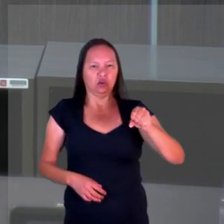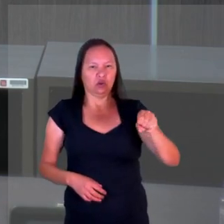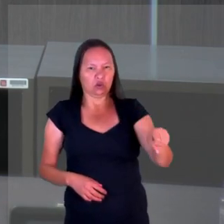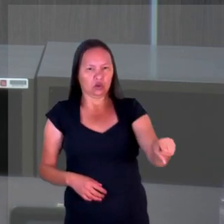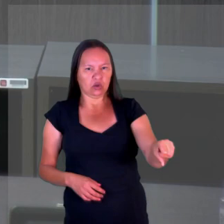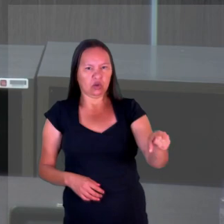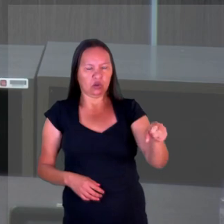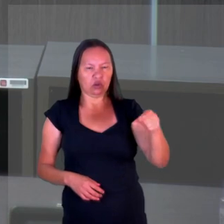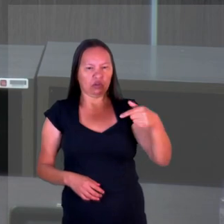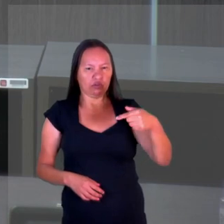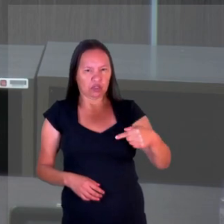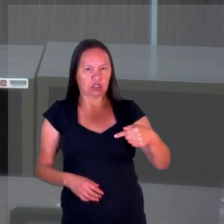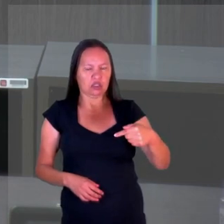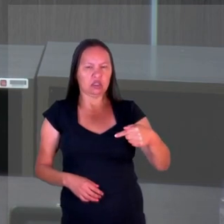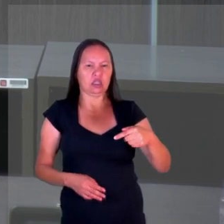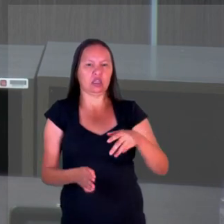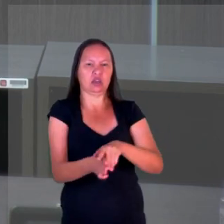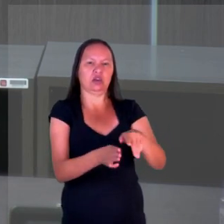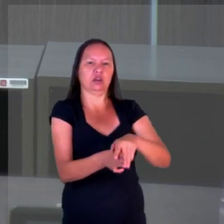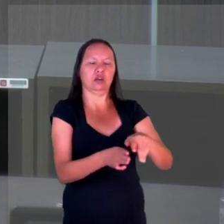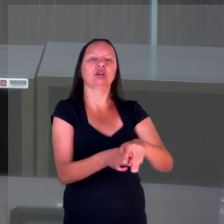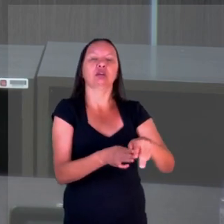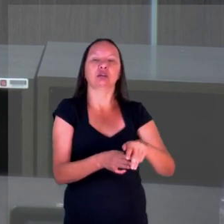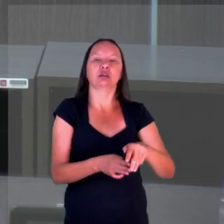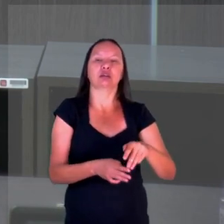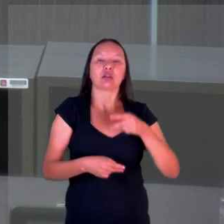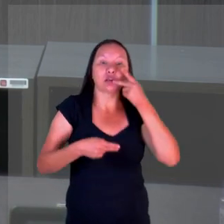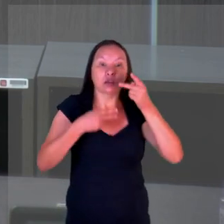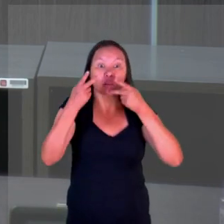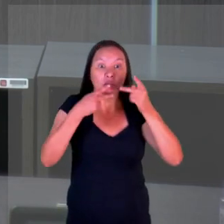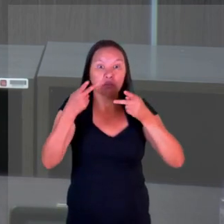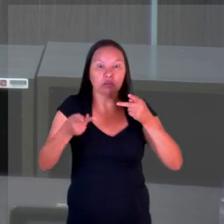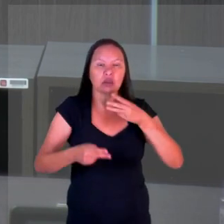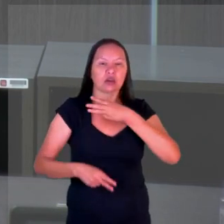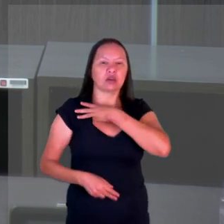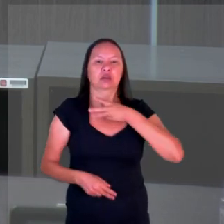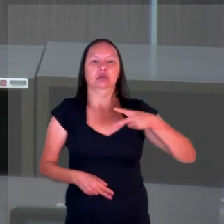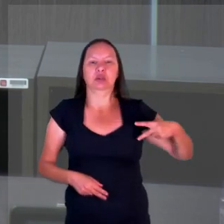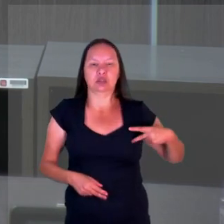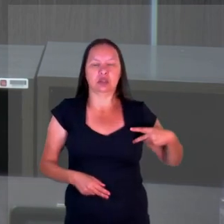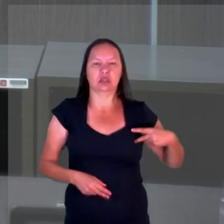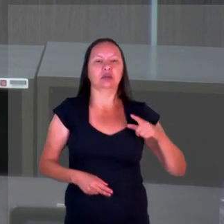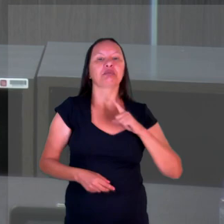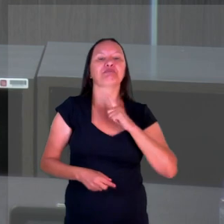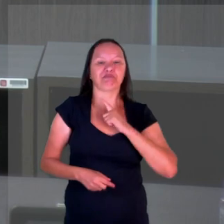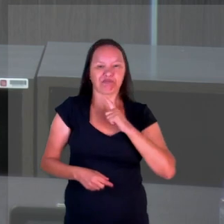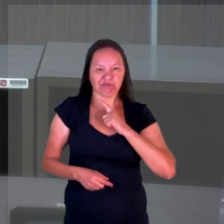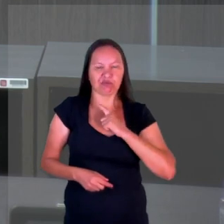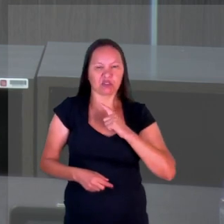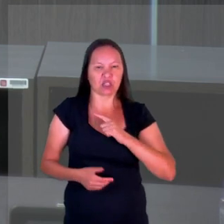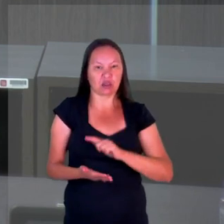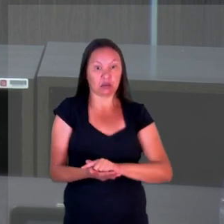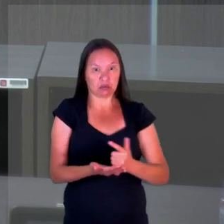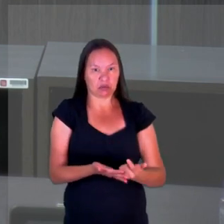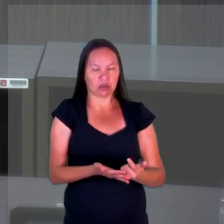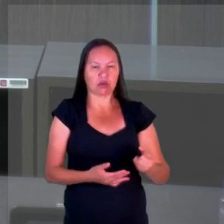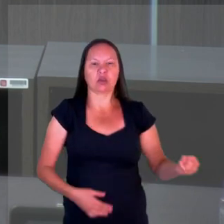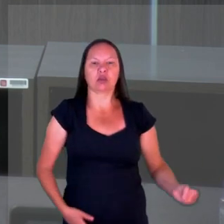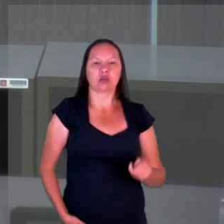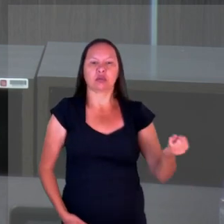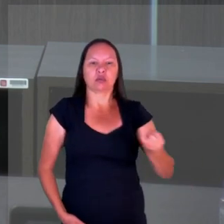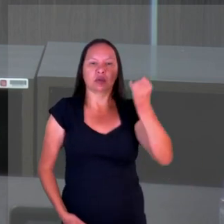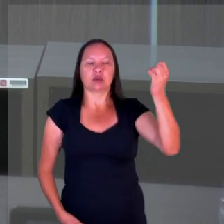apelo deste conselho eh não só aos membros do Ministério Público que lógico tem este papel fundamental mas a toda a